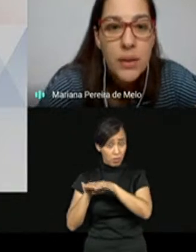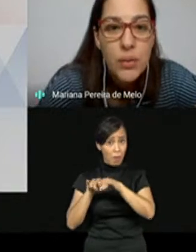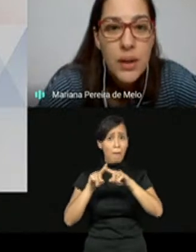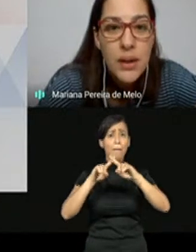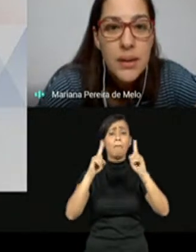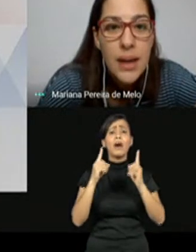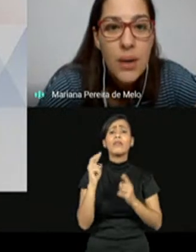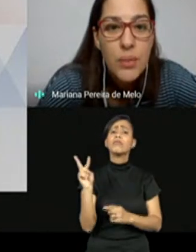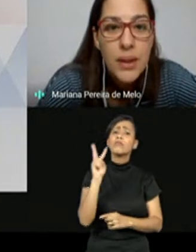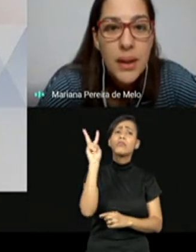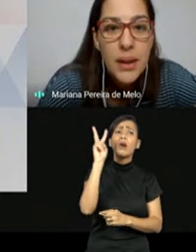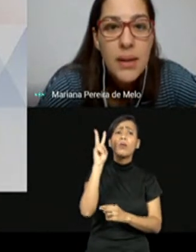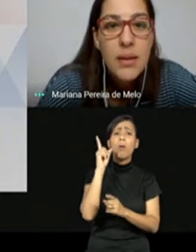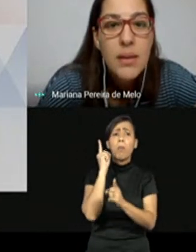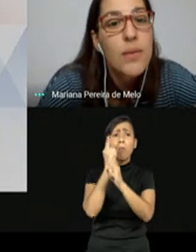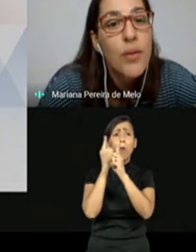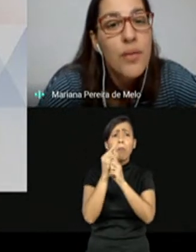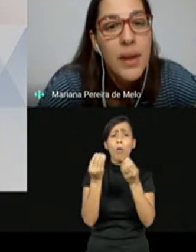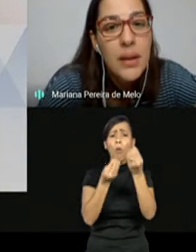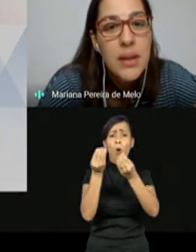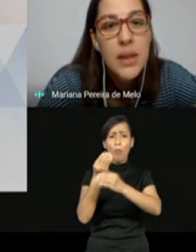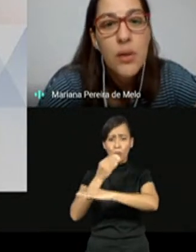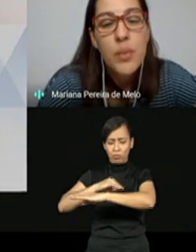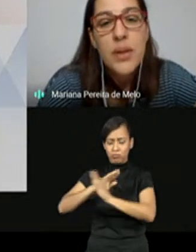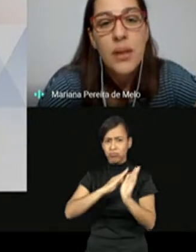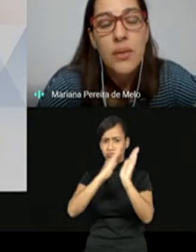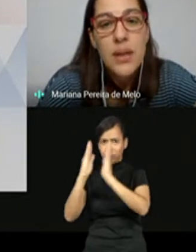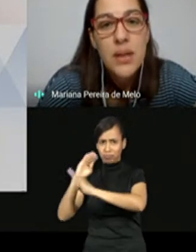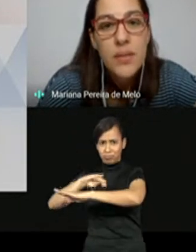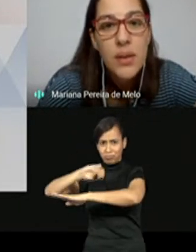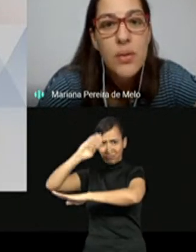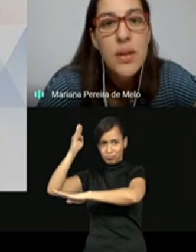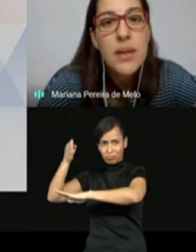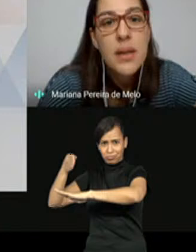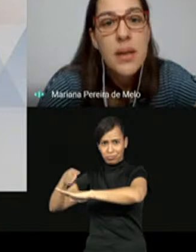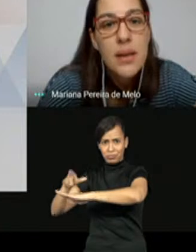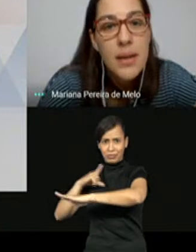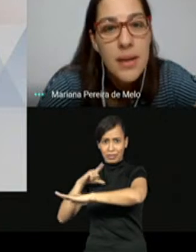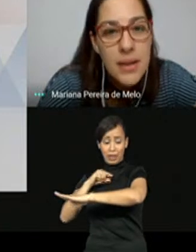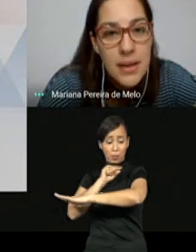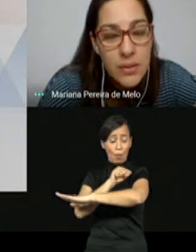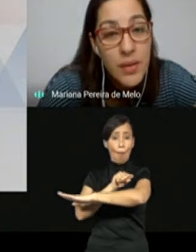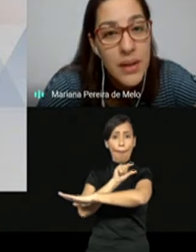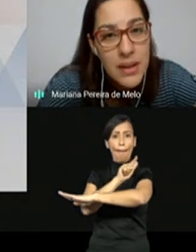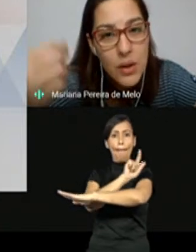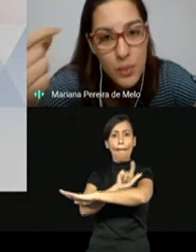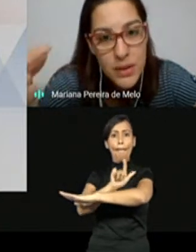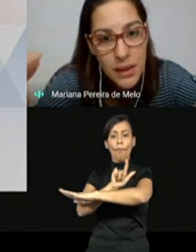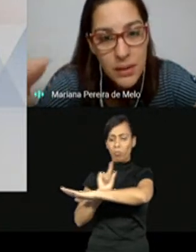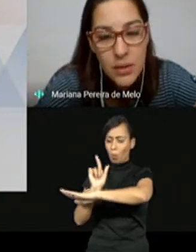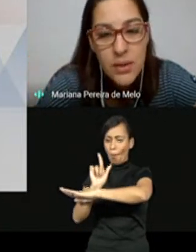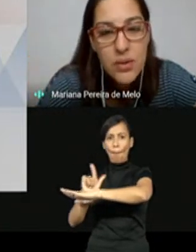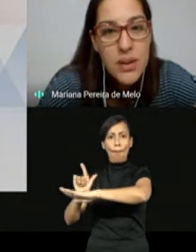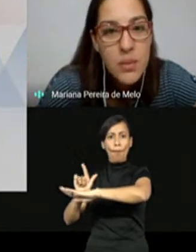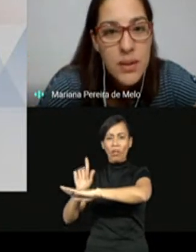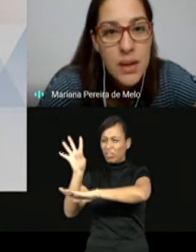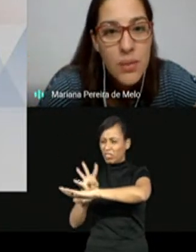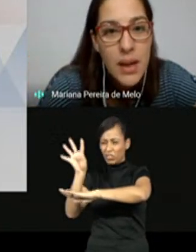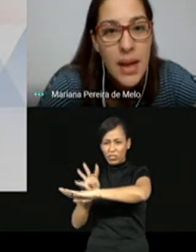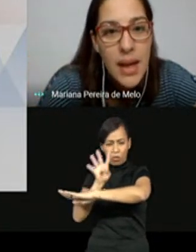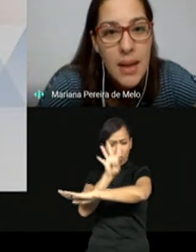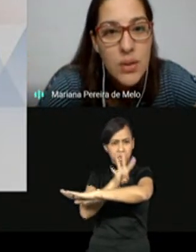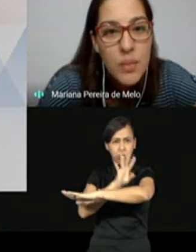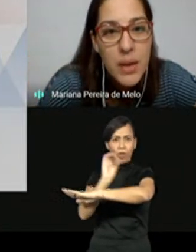o valor tal que 95% desses valores 95% da nossa